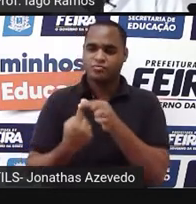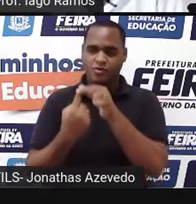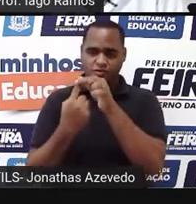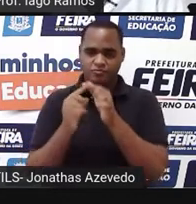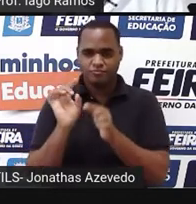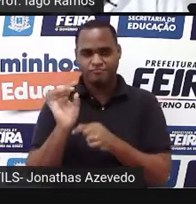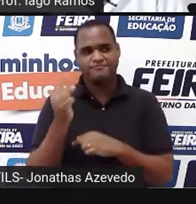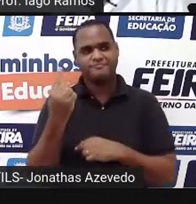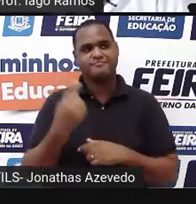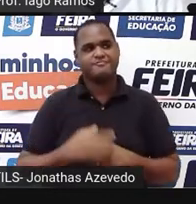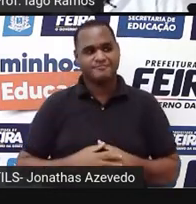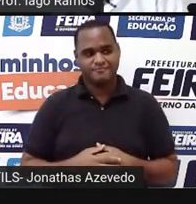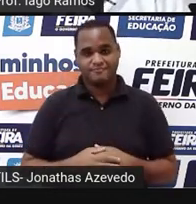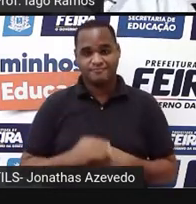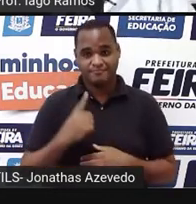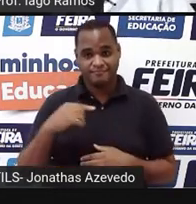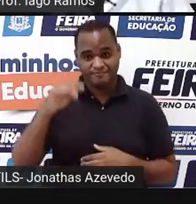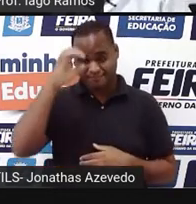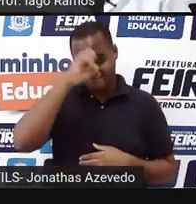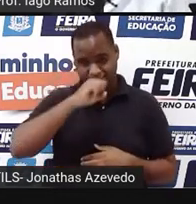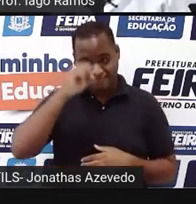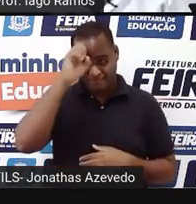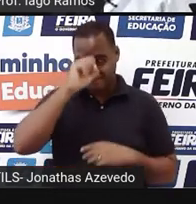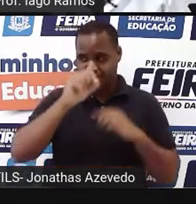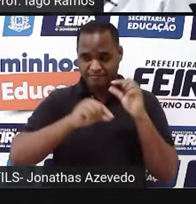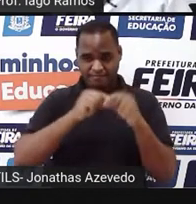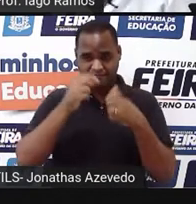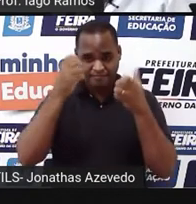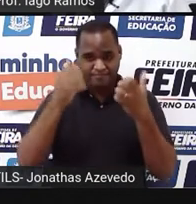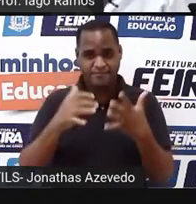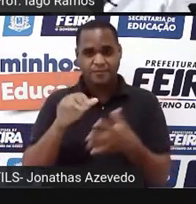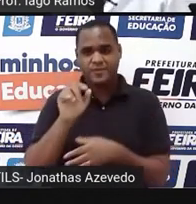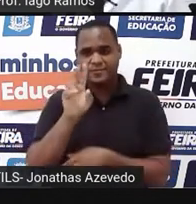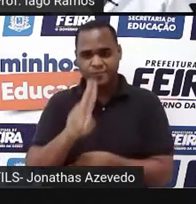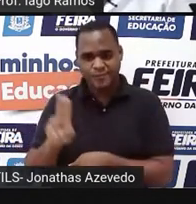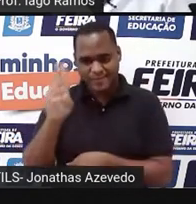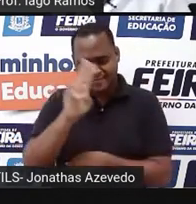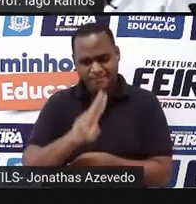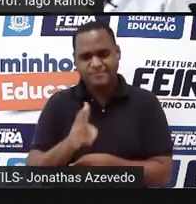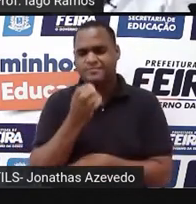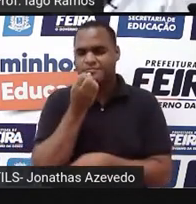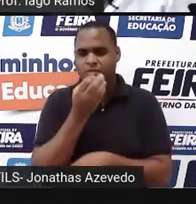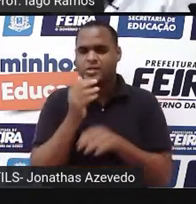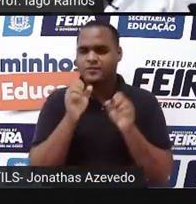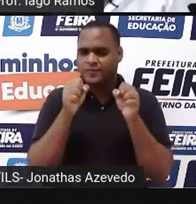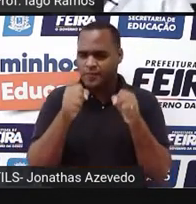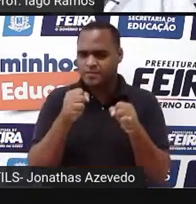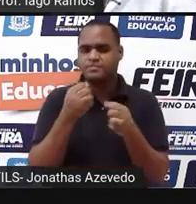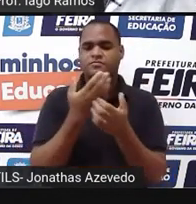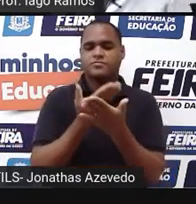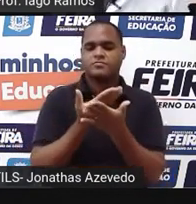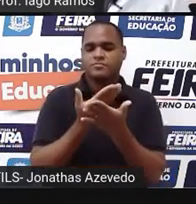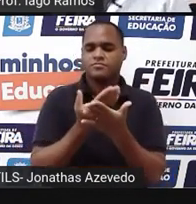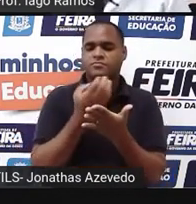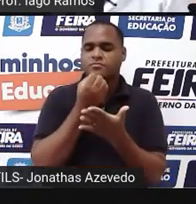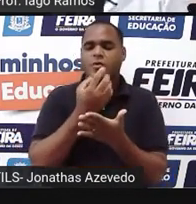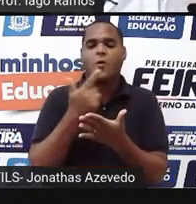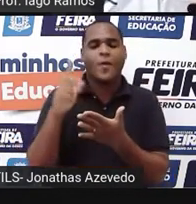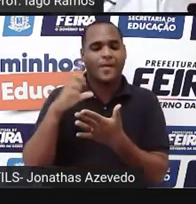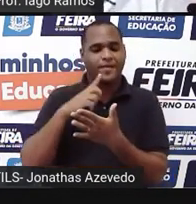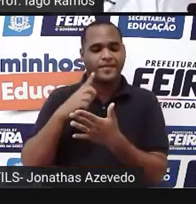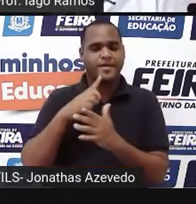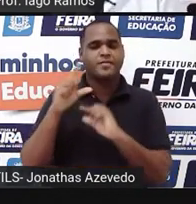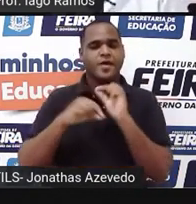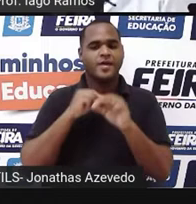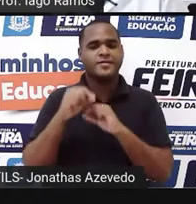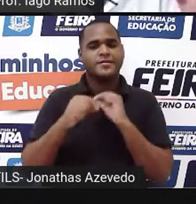bom? Então, a gente aprendeu a usar, né? A gente estudou esse método, na última aula eu trouxe esse